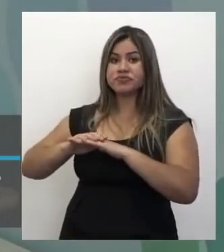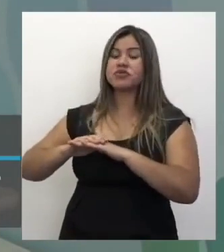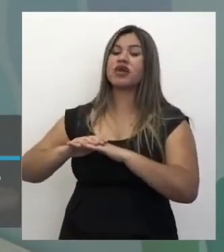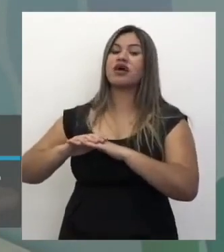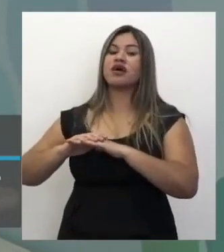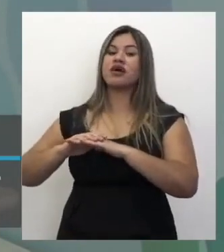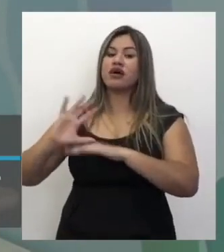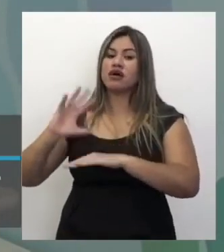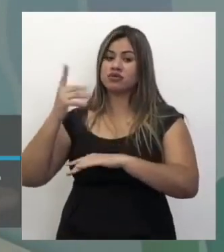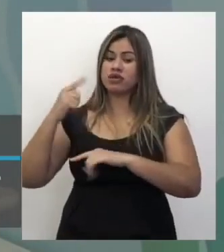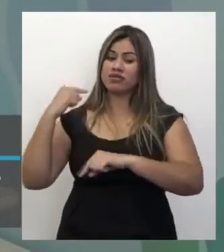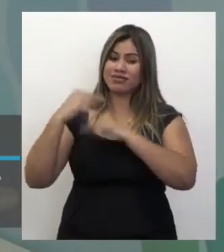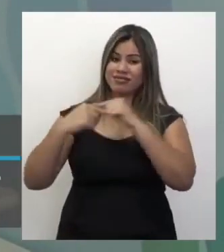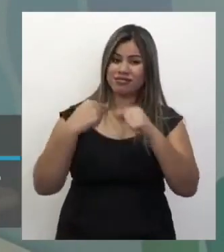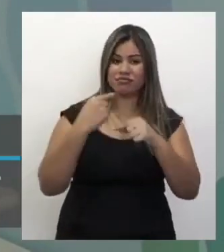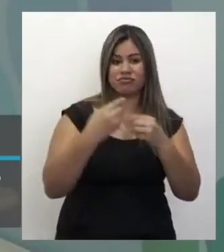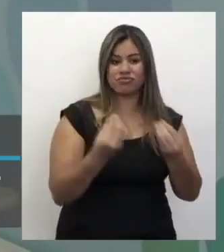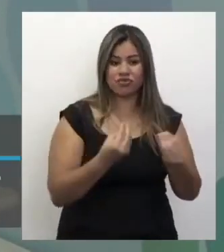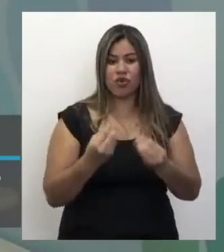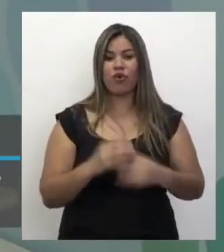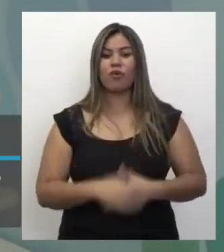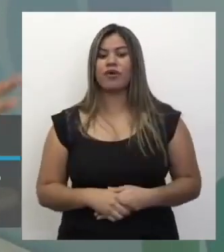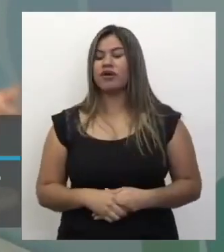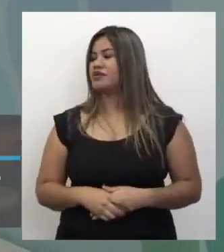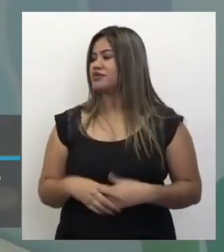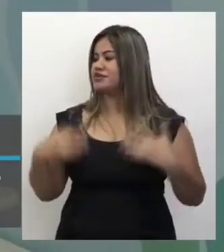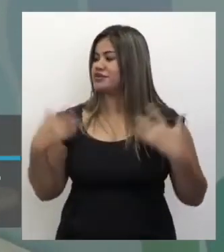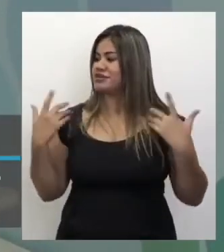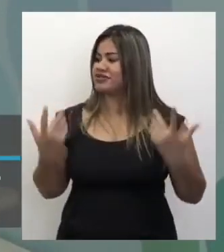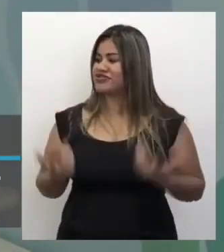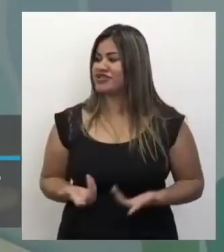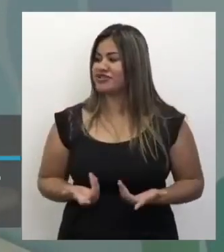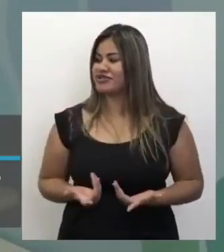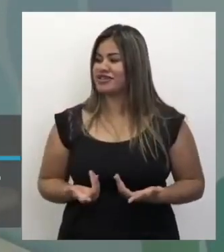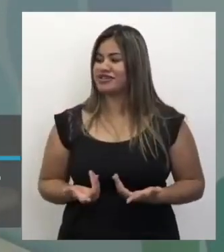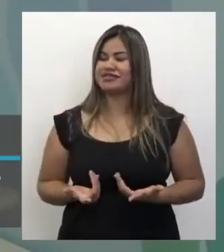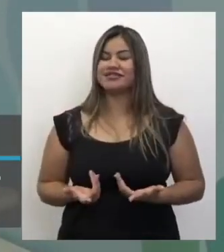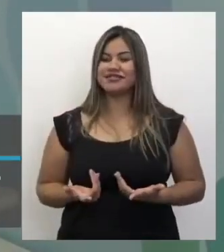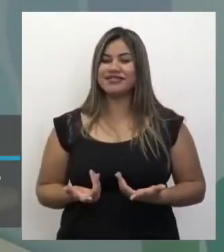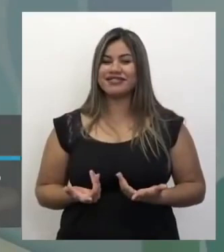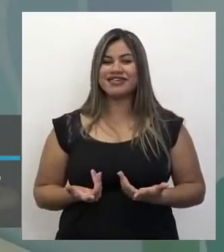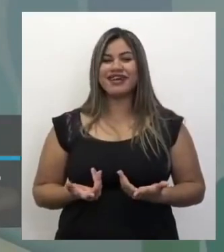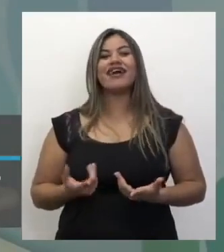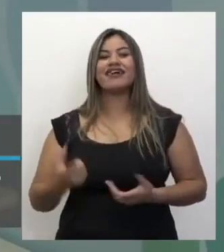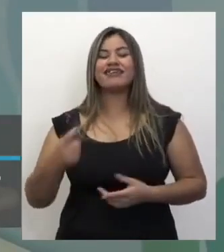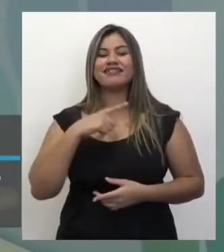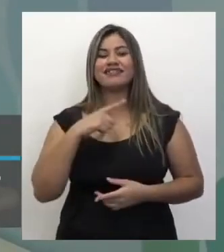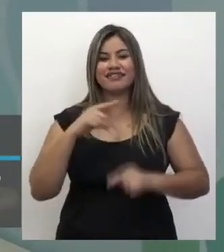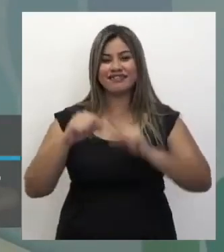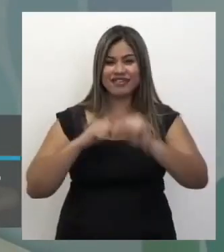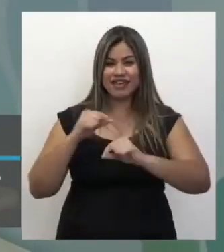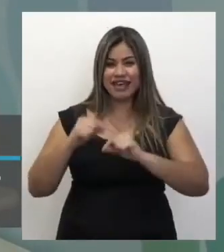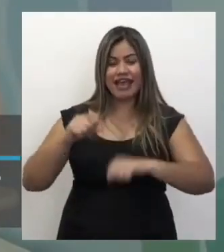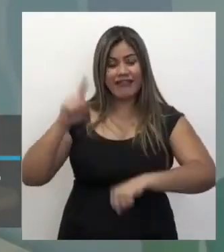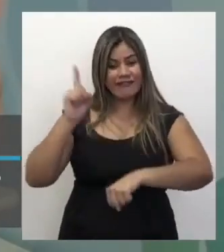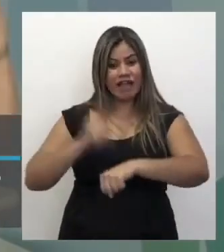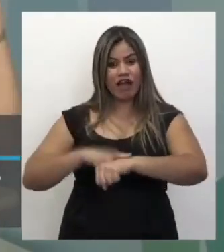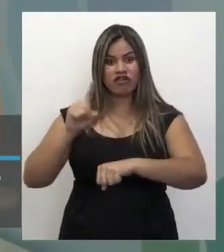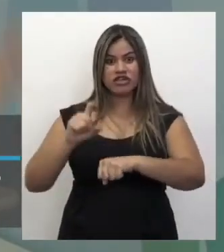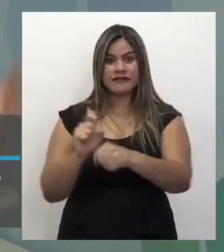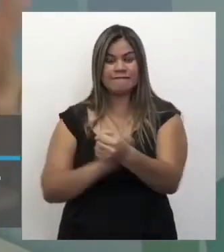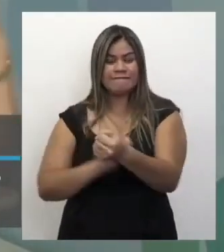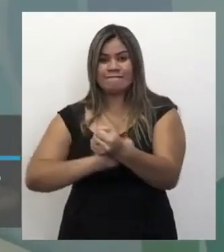ele colocou uma evidência ou outra, ele colocou até uma autoridade, se ele souber ali no gatilho, naquele momento nervoso, mas